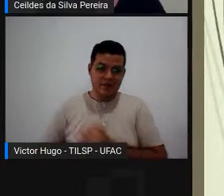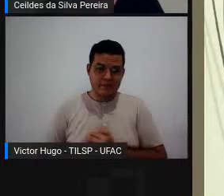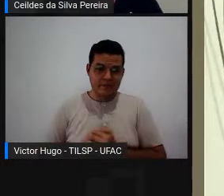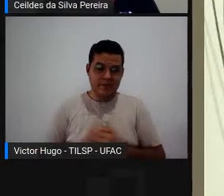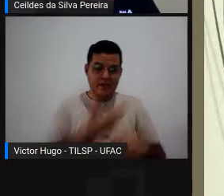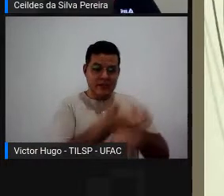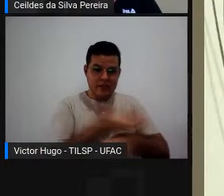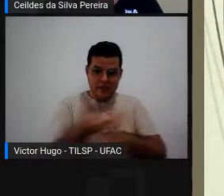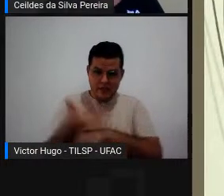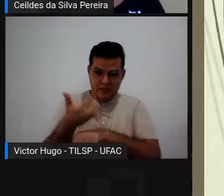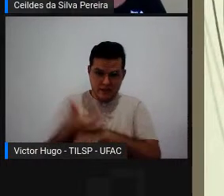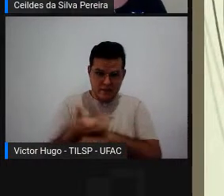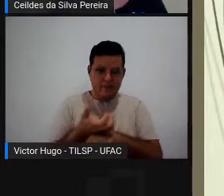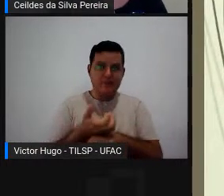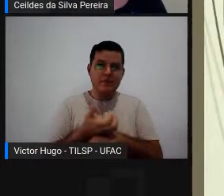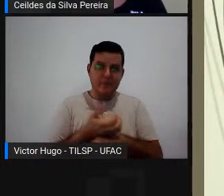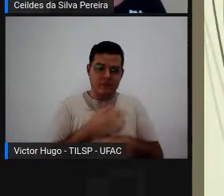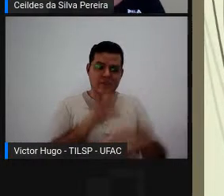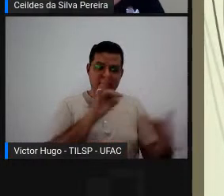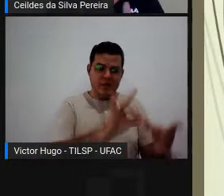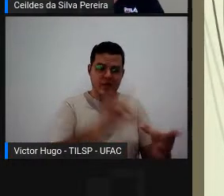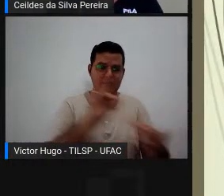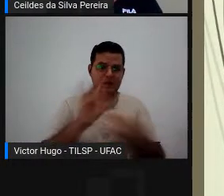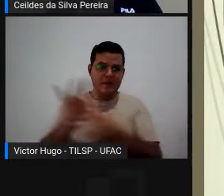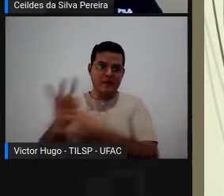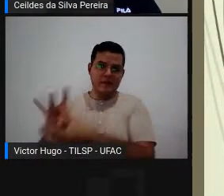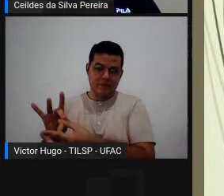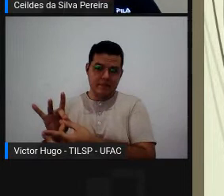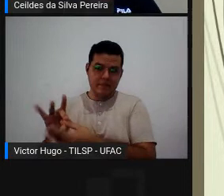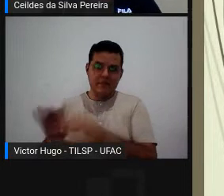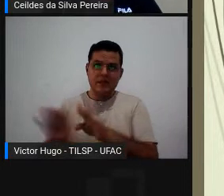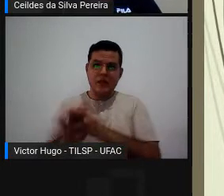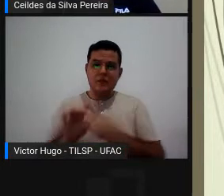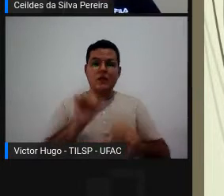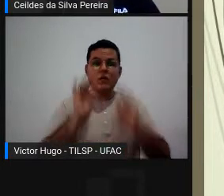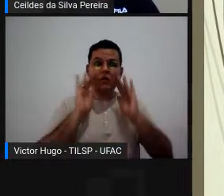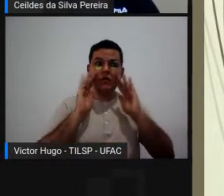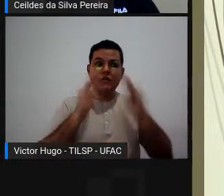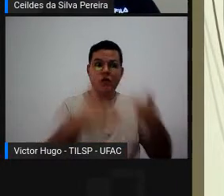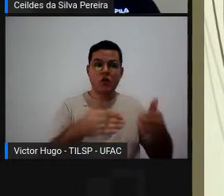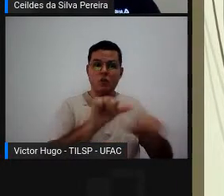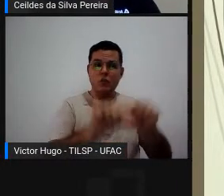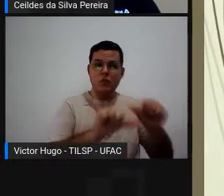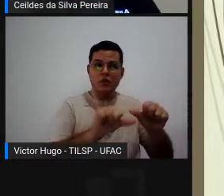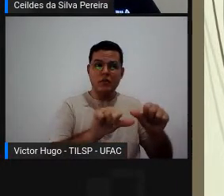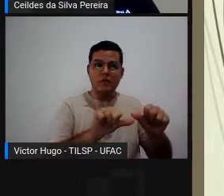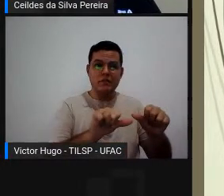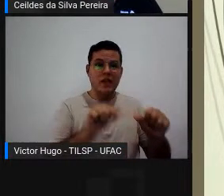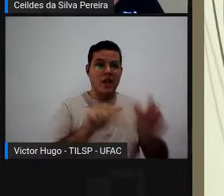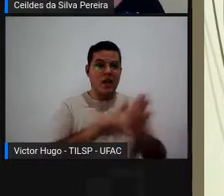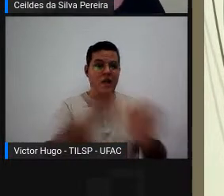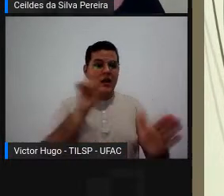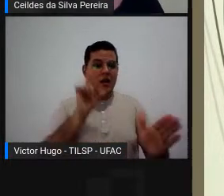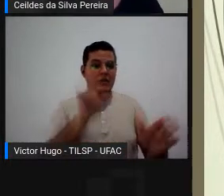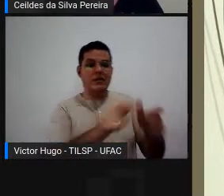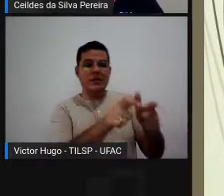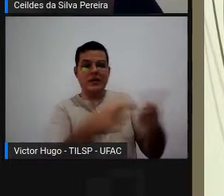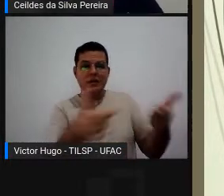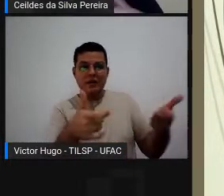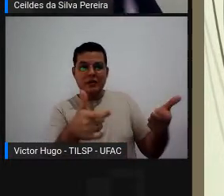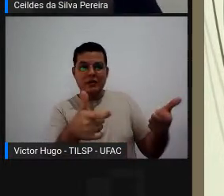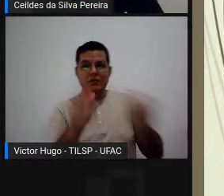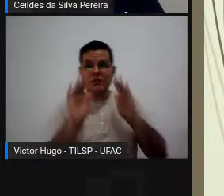Dessa forma, tivemos uma mudança de foco que é do foco da gramática passa-se ao foco no texto, a mudança de